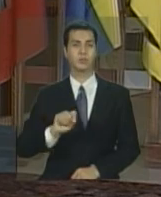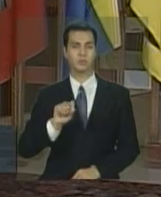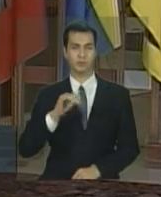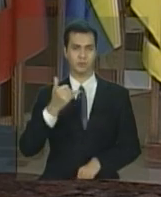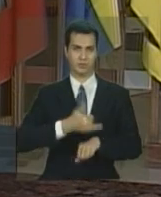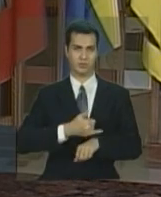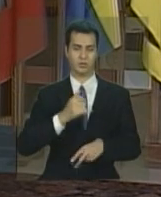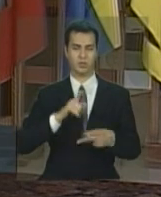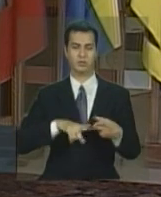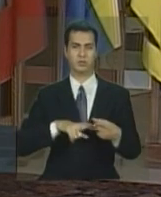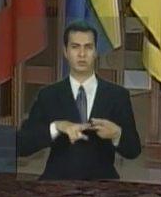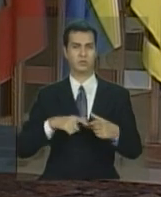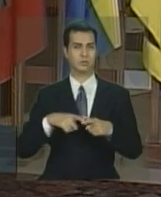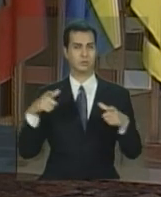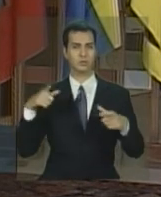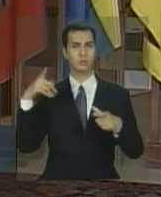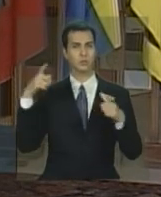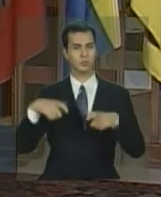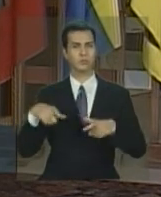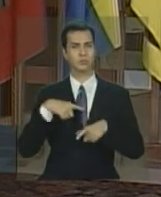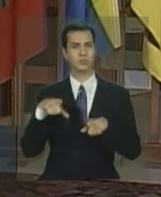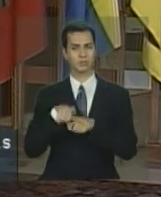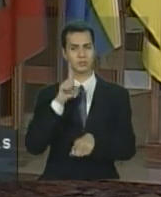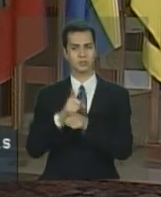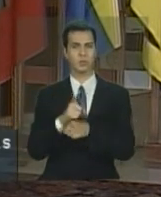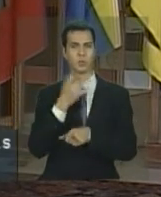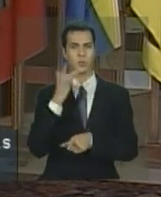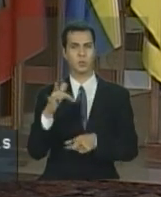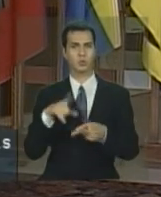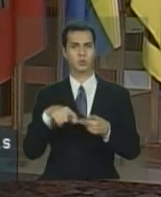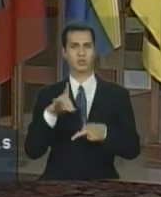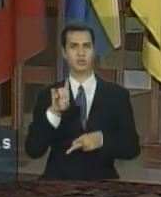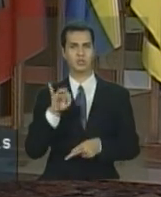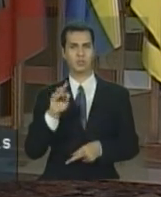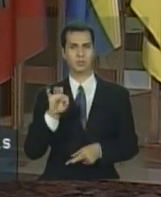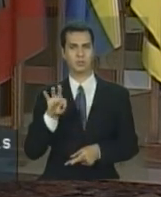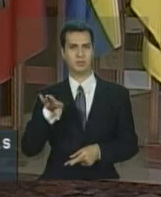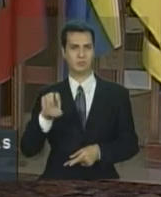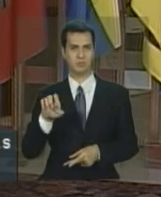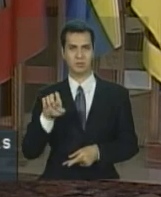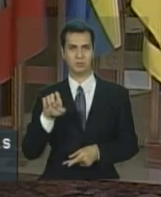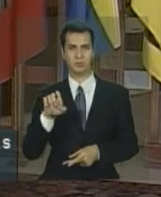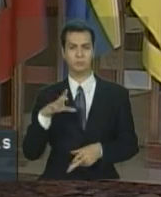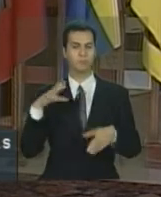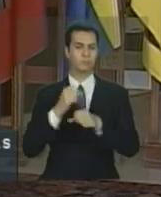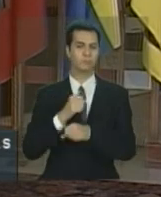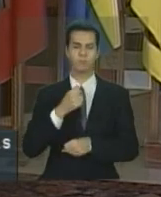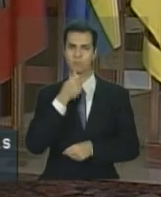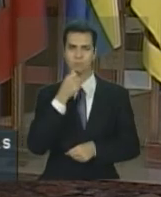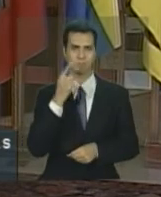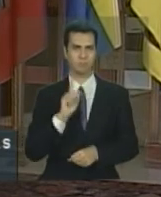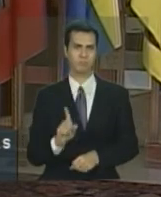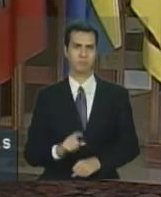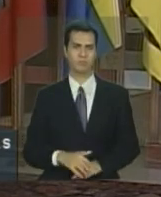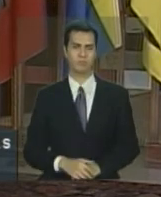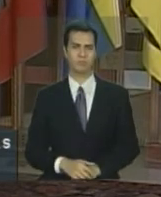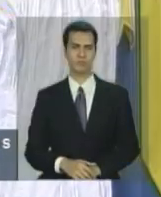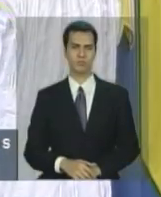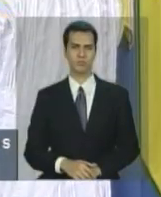grandes depósitos de diamante e ouro em quantidades ainda indeterminadas de